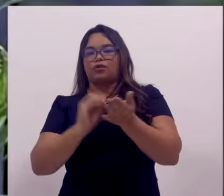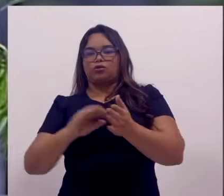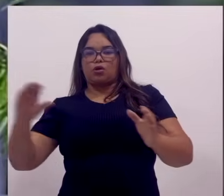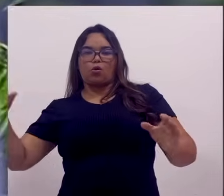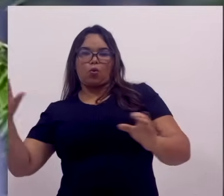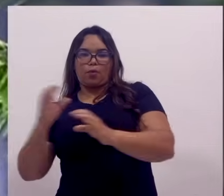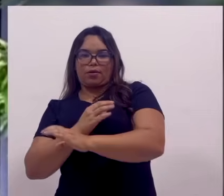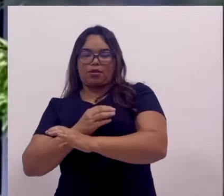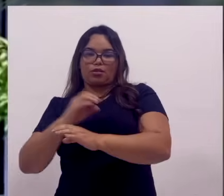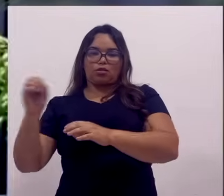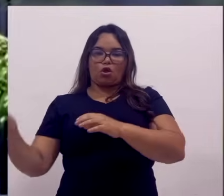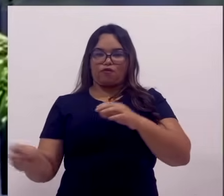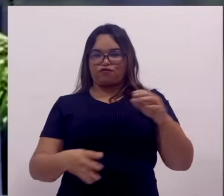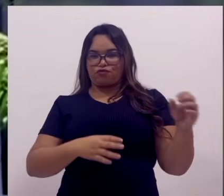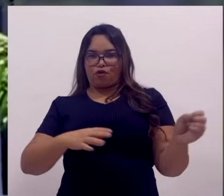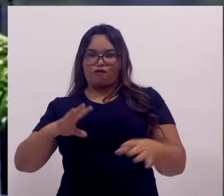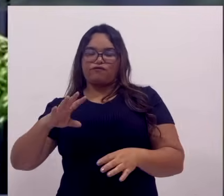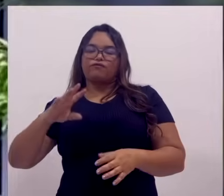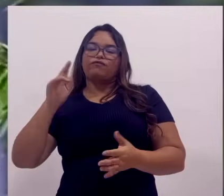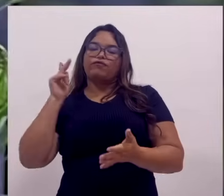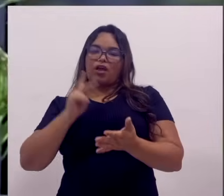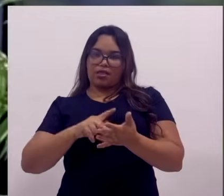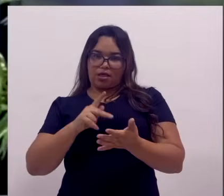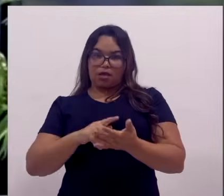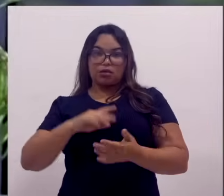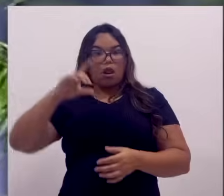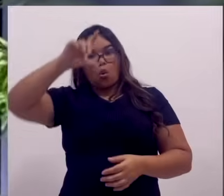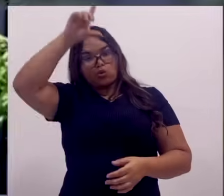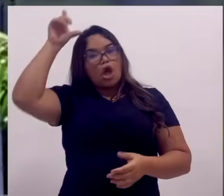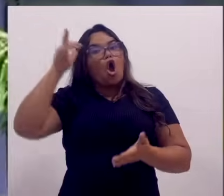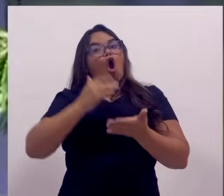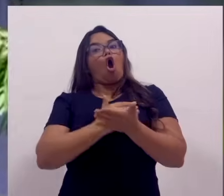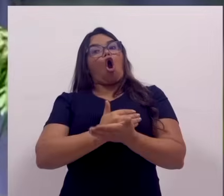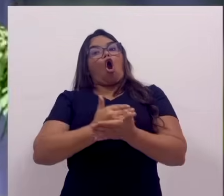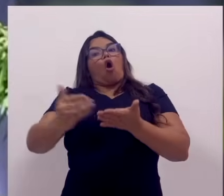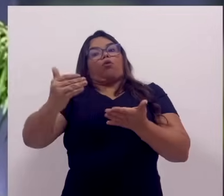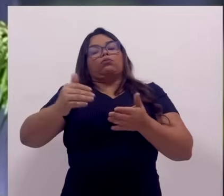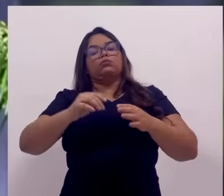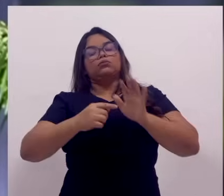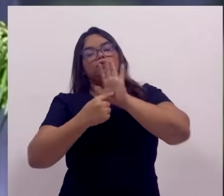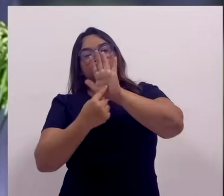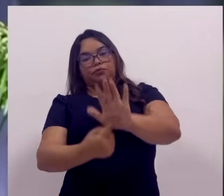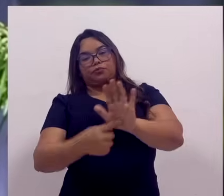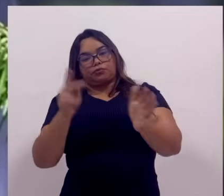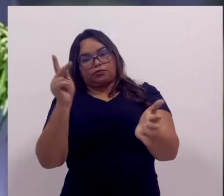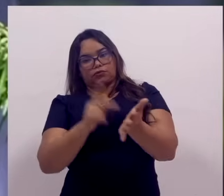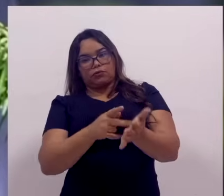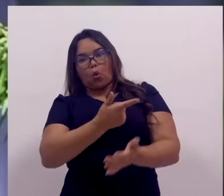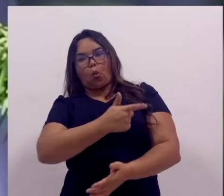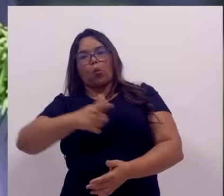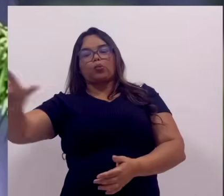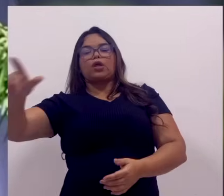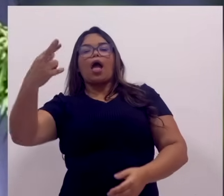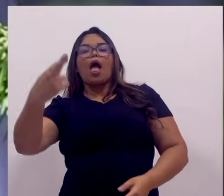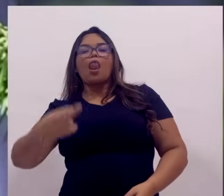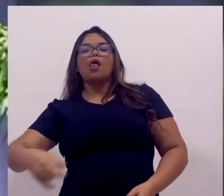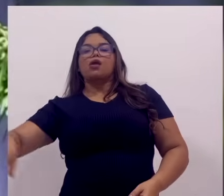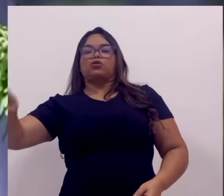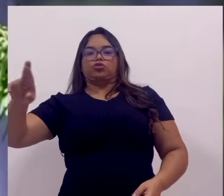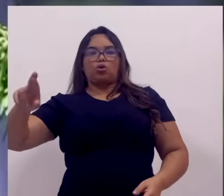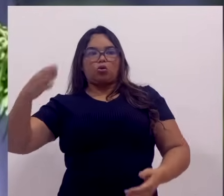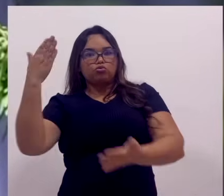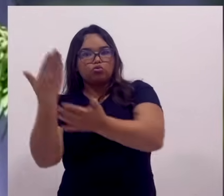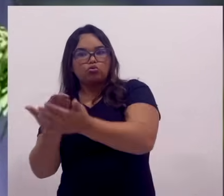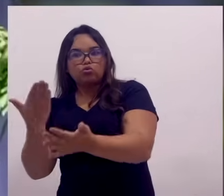Não foi? Martinho Lutero não conseguiu completar o trabalho. E uma outra denominação cristã se levantou e disse: